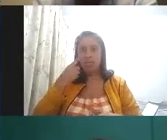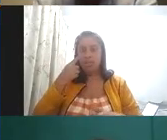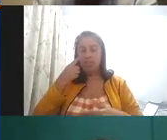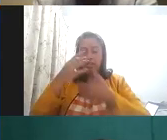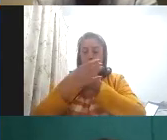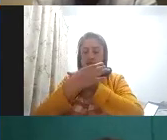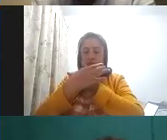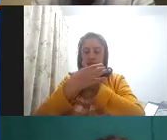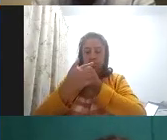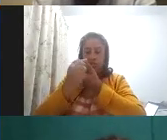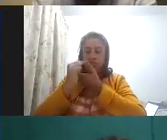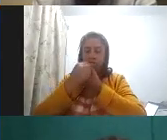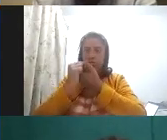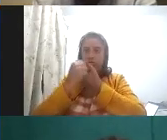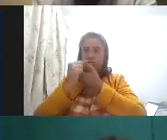lombar, porque são